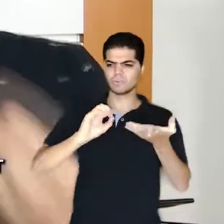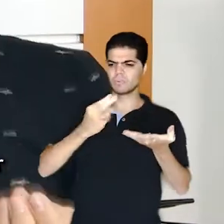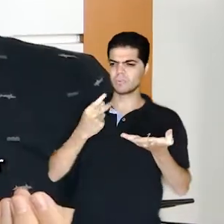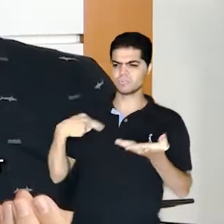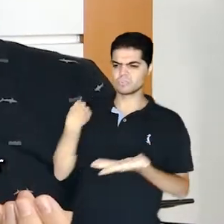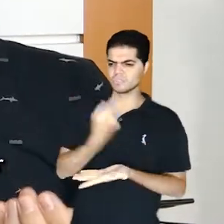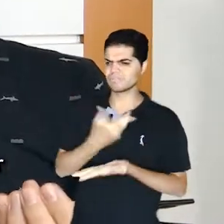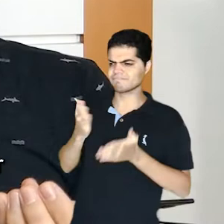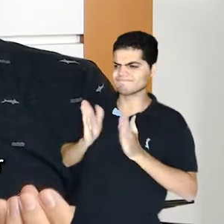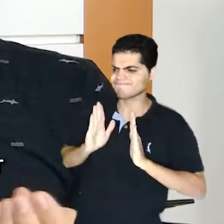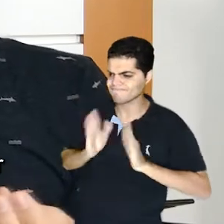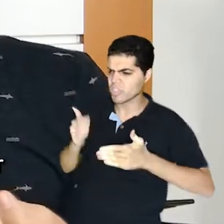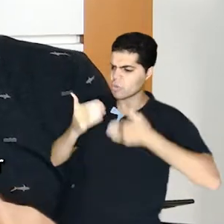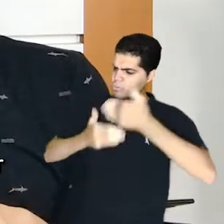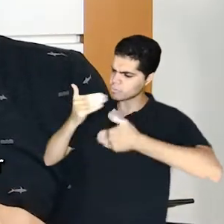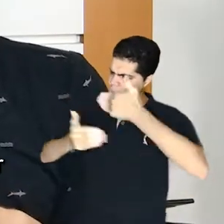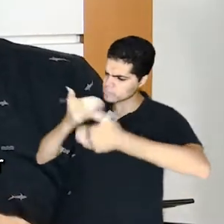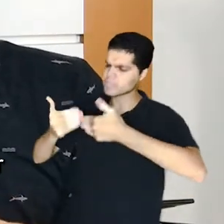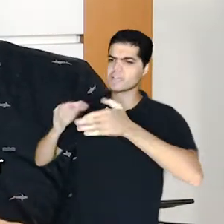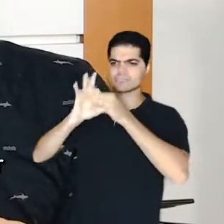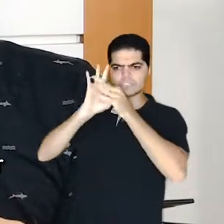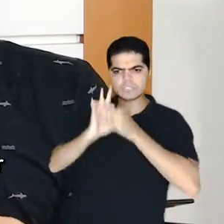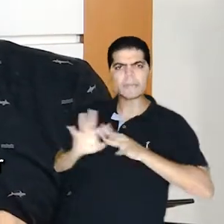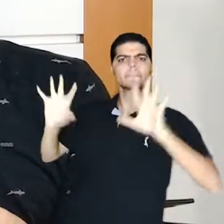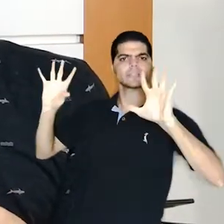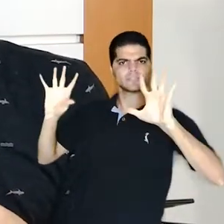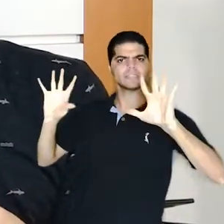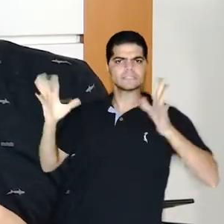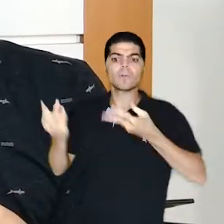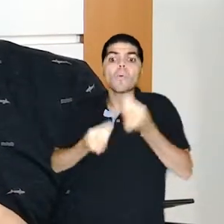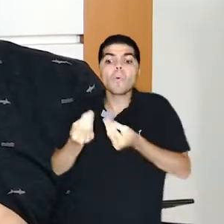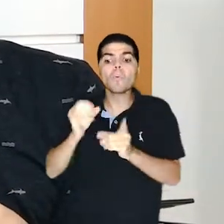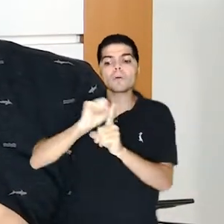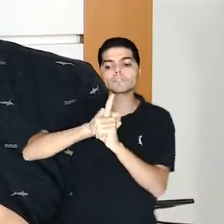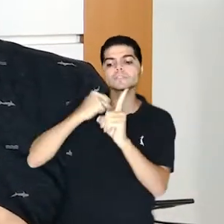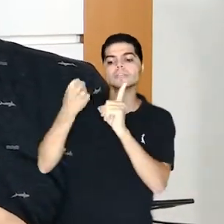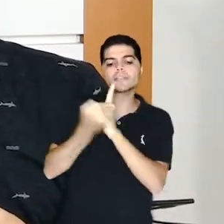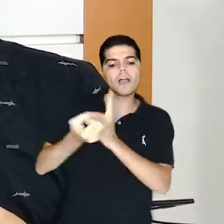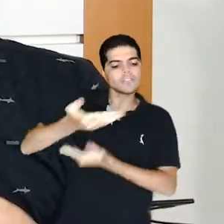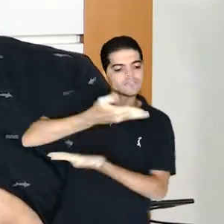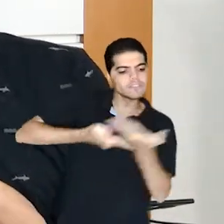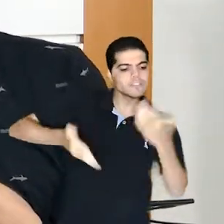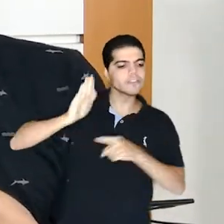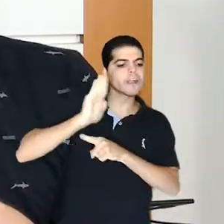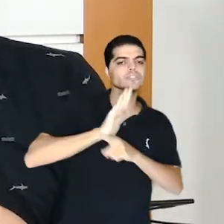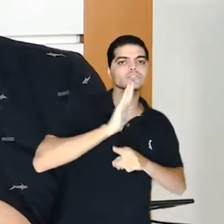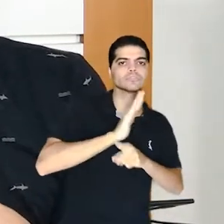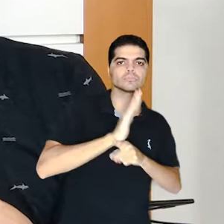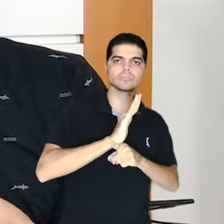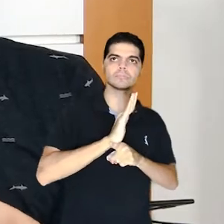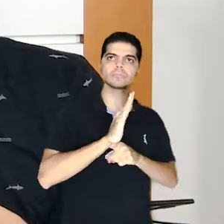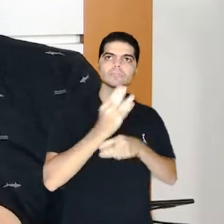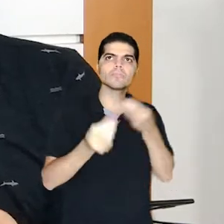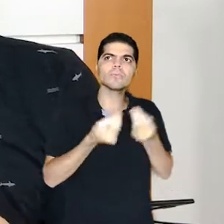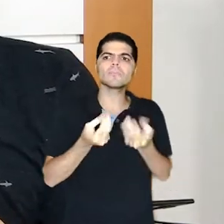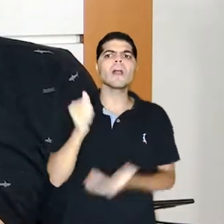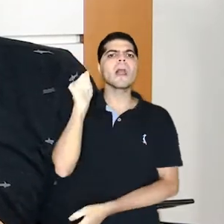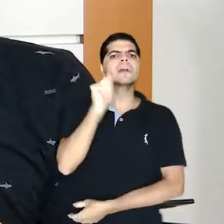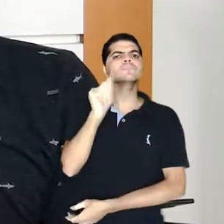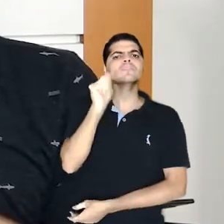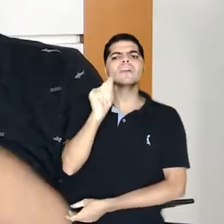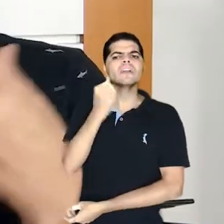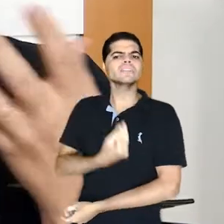amplo? Será que a gente vai conseguir pensar o que a sociedade fez no processo da independência? Quer dizer, onde estavam as mulheres e